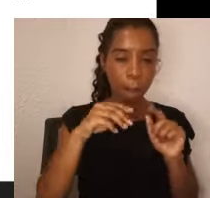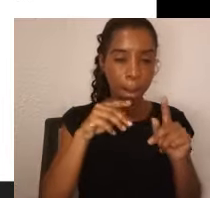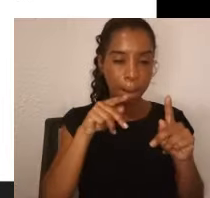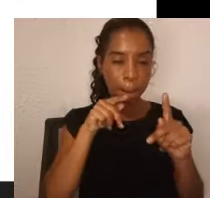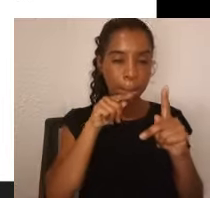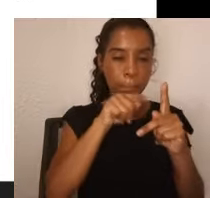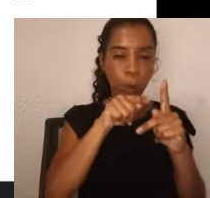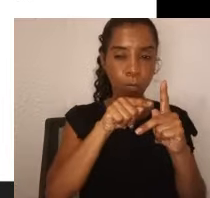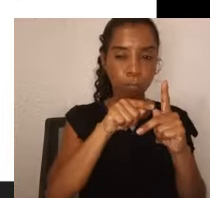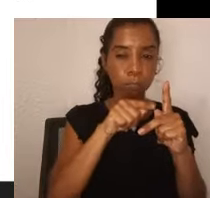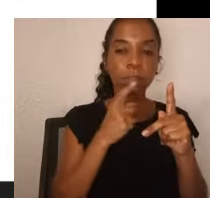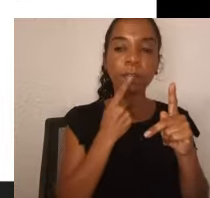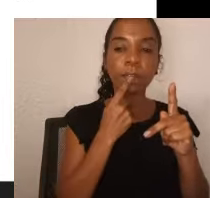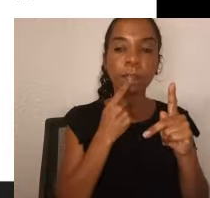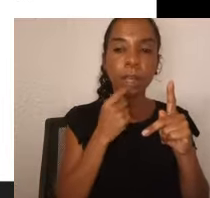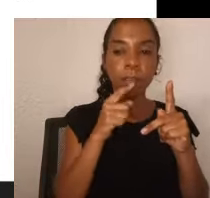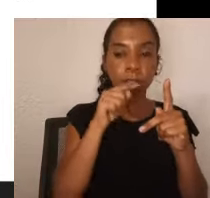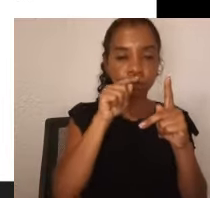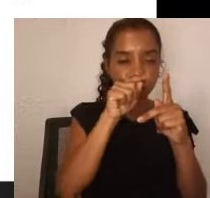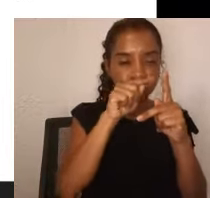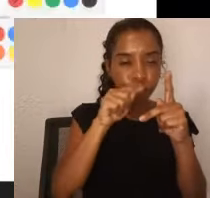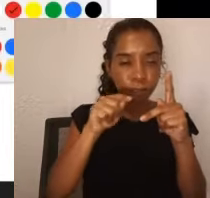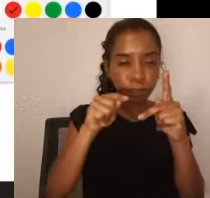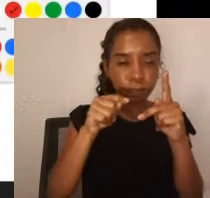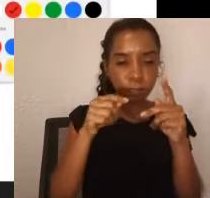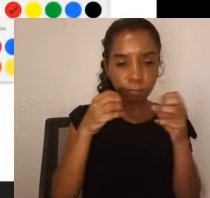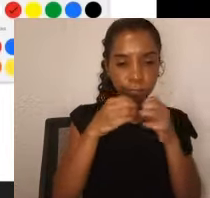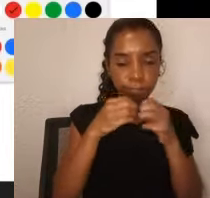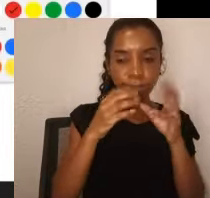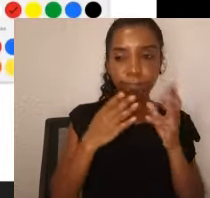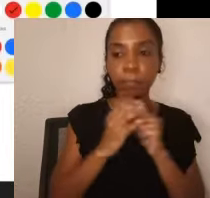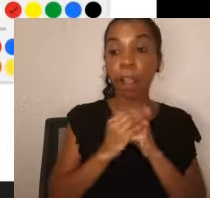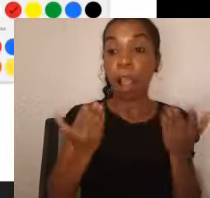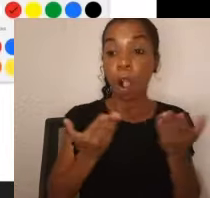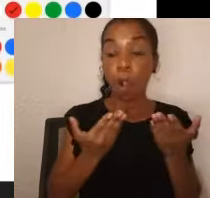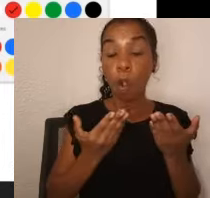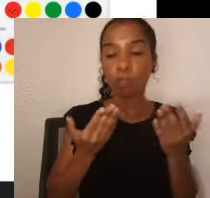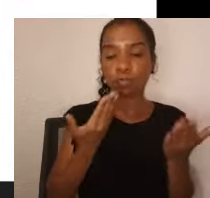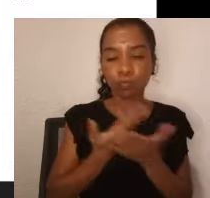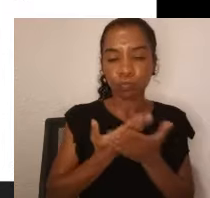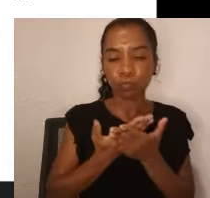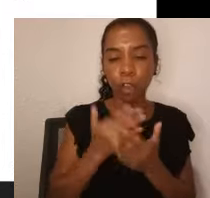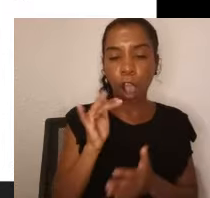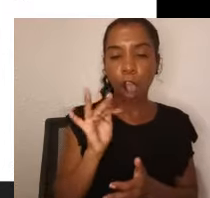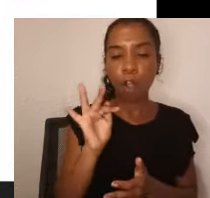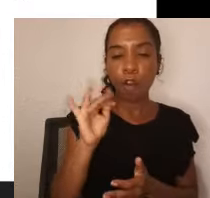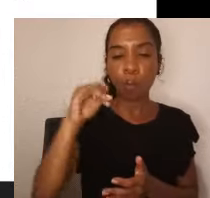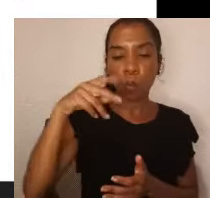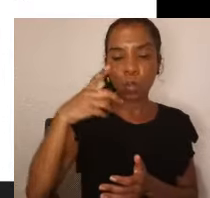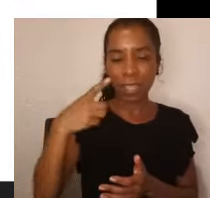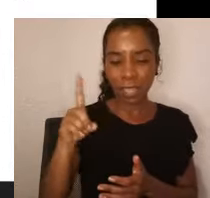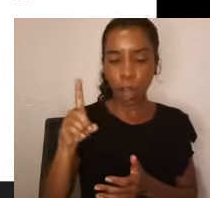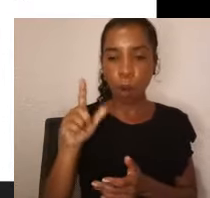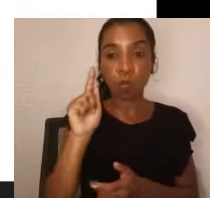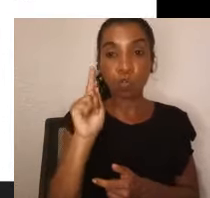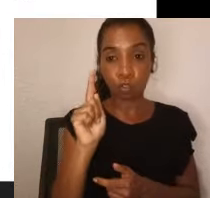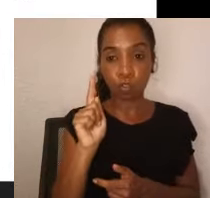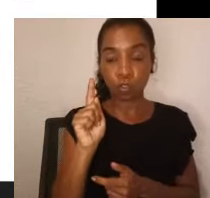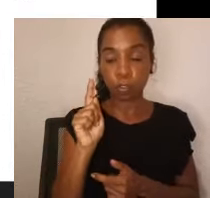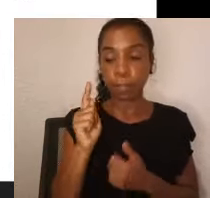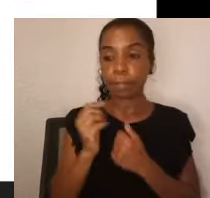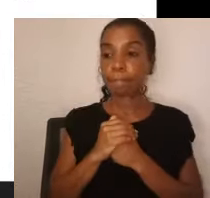no ponto coincidiram. Agora, vamos estudar a função g, né? Então, vou